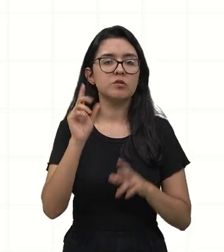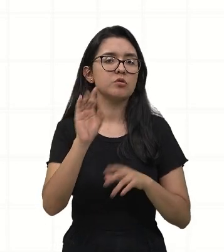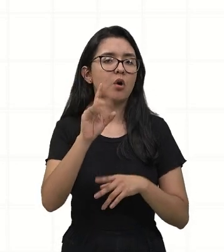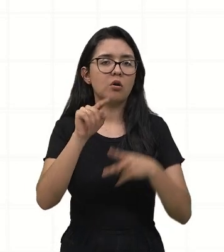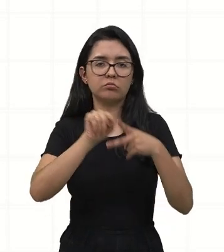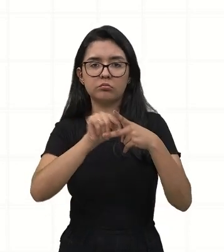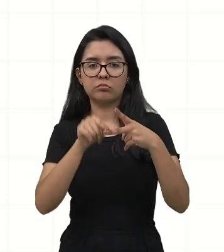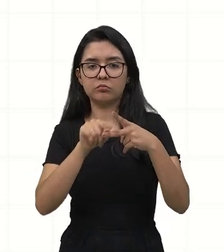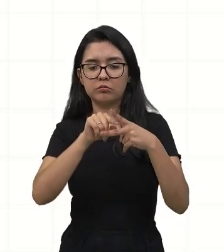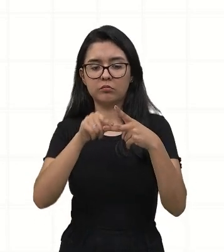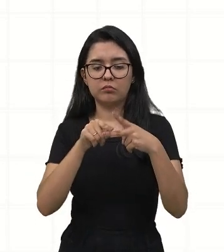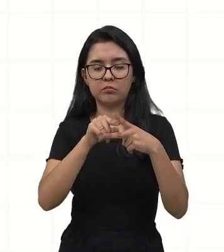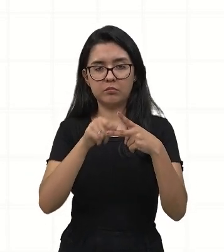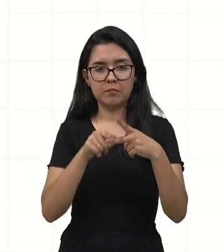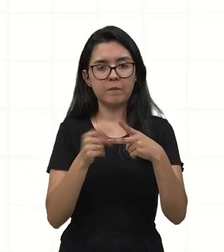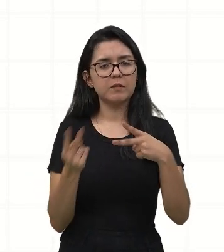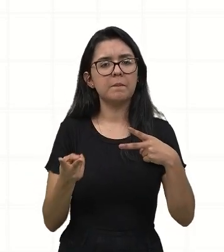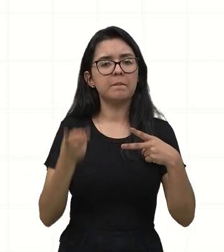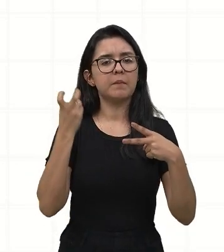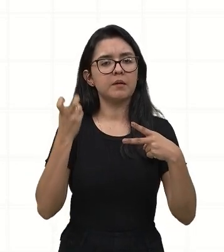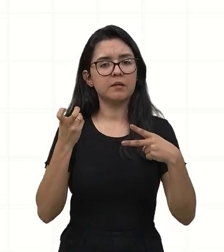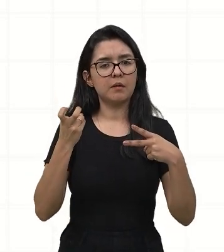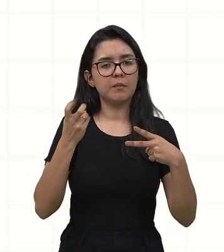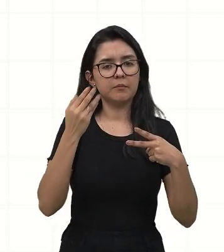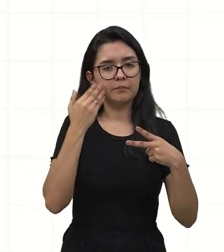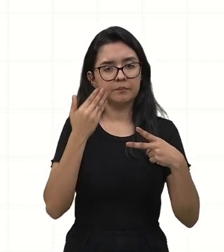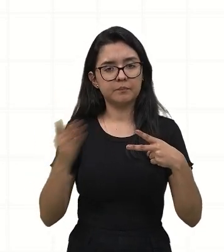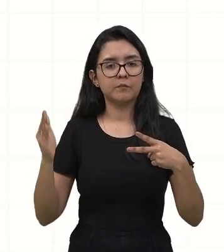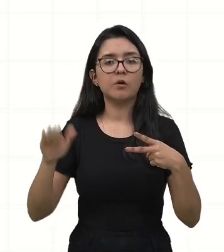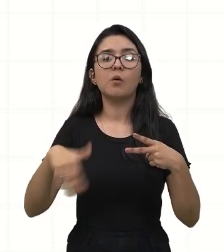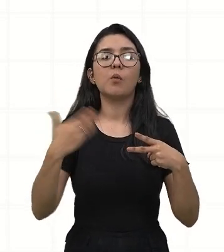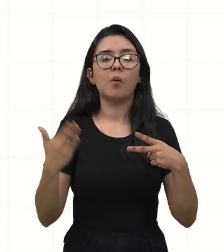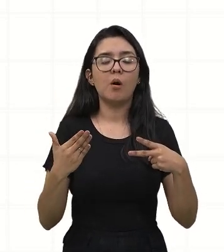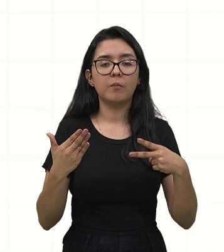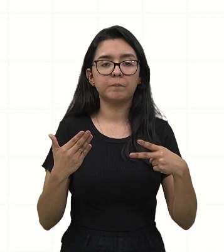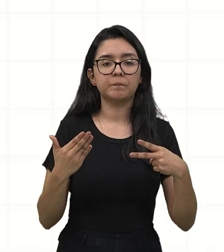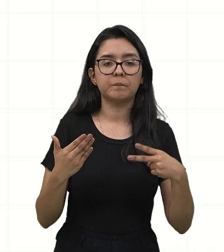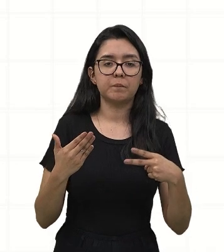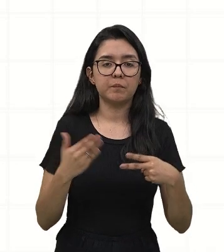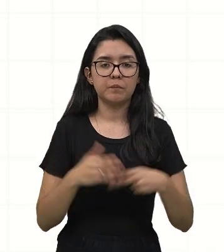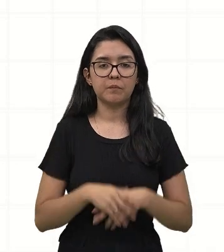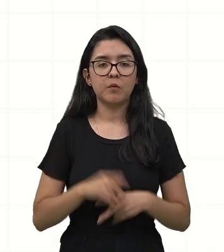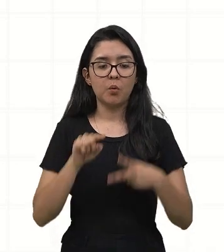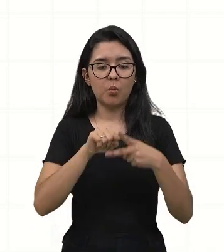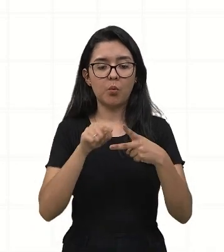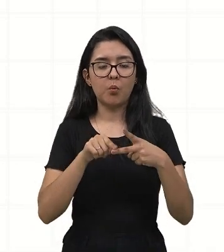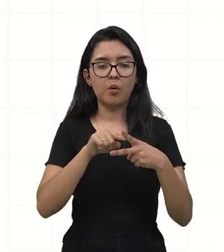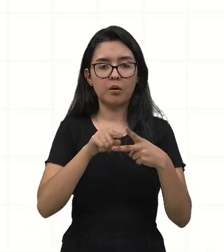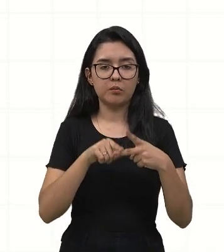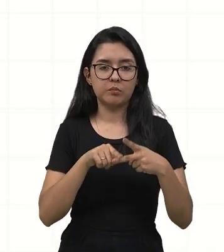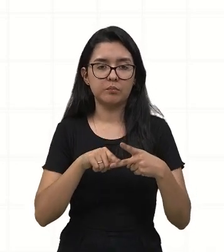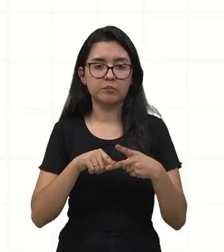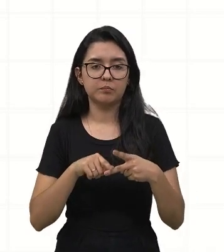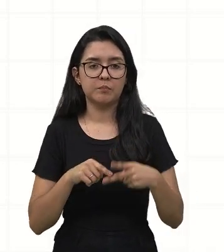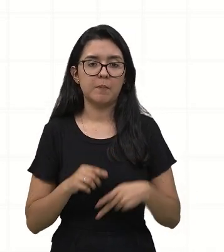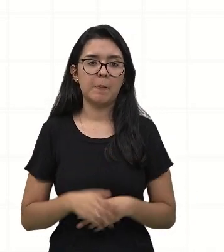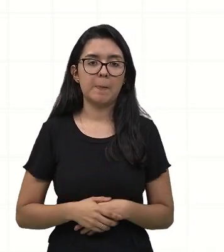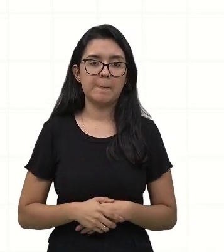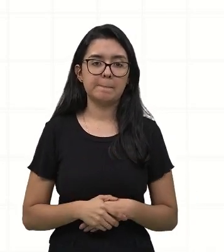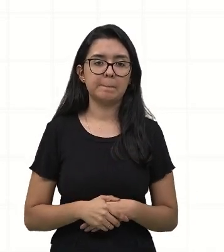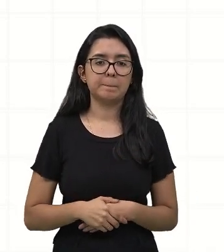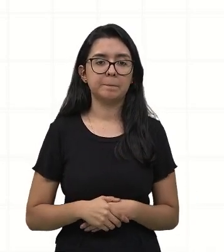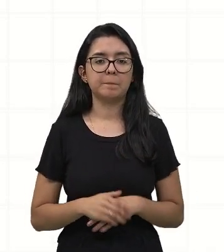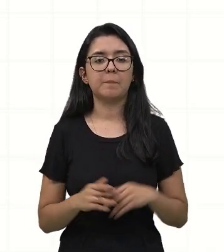quero sinceramente que você perceba qual é o maior ângulo entre o ângulo que o